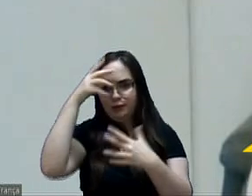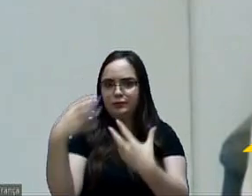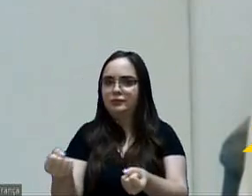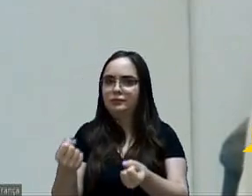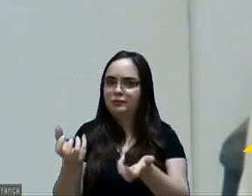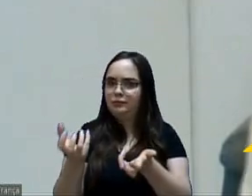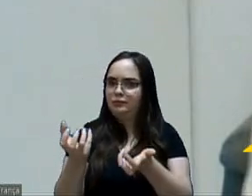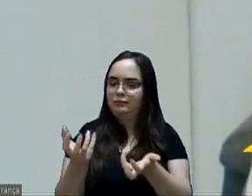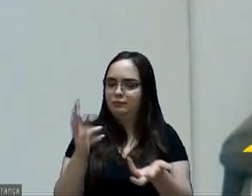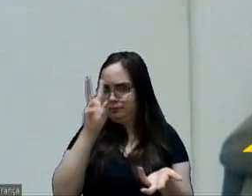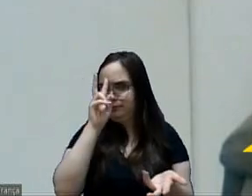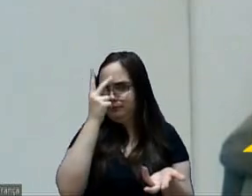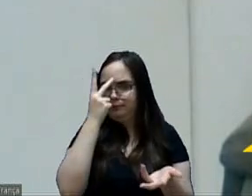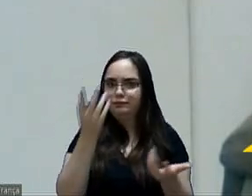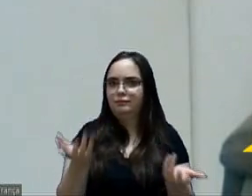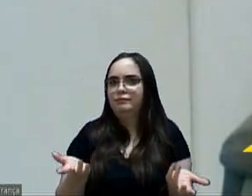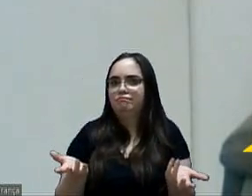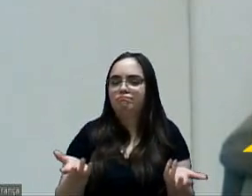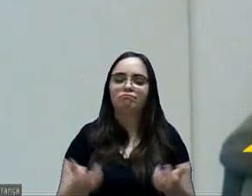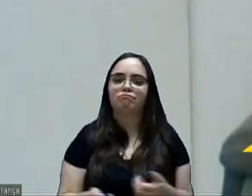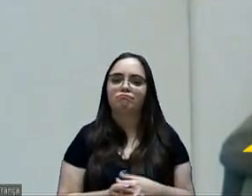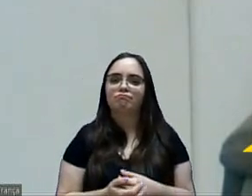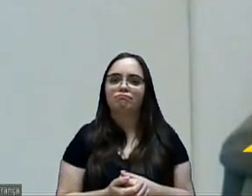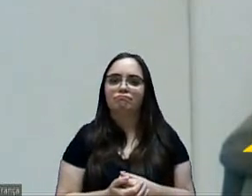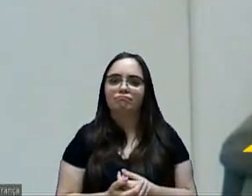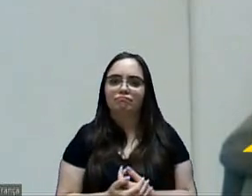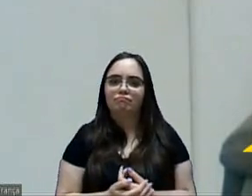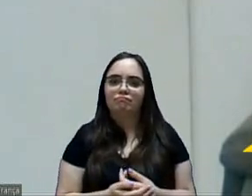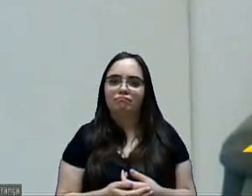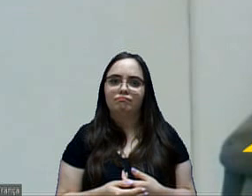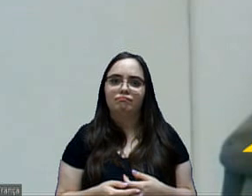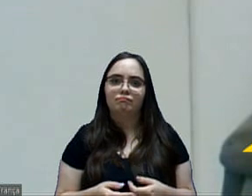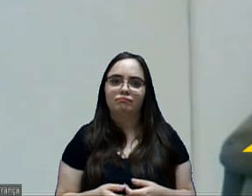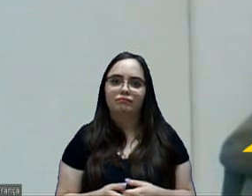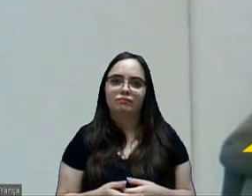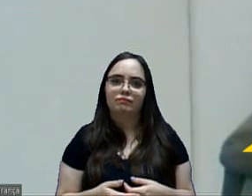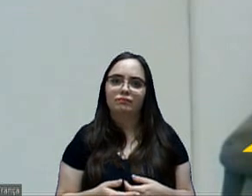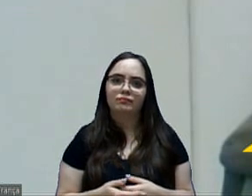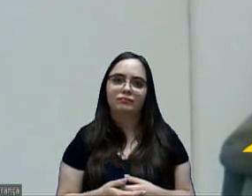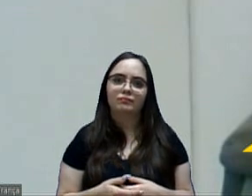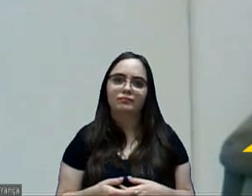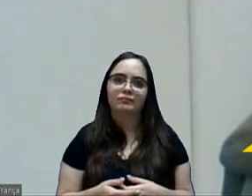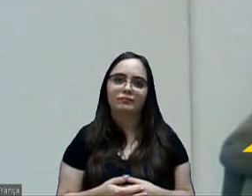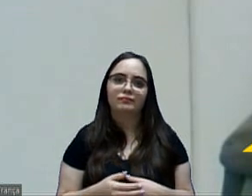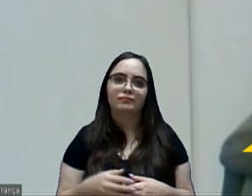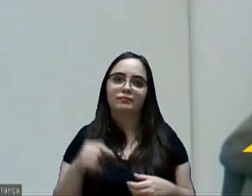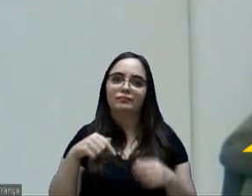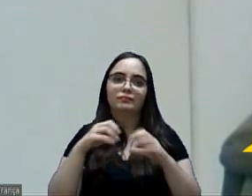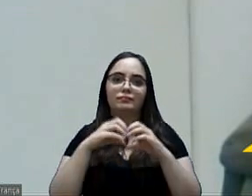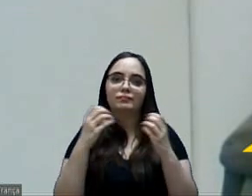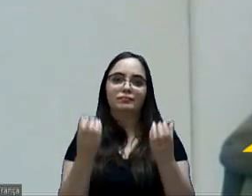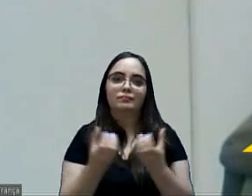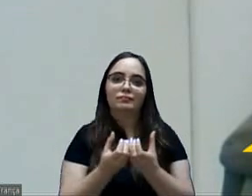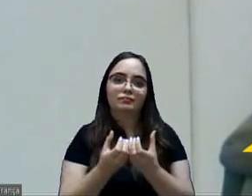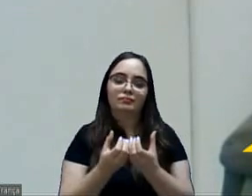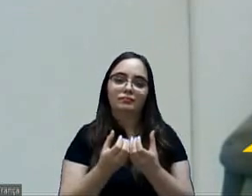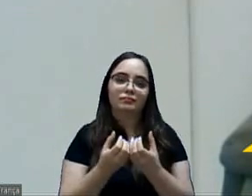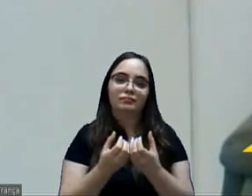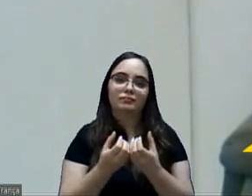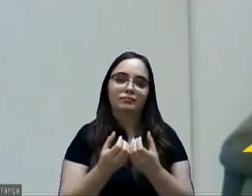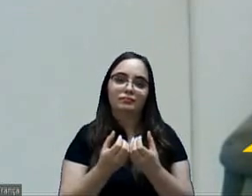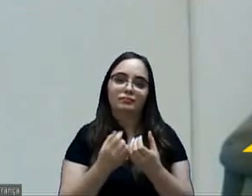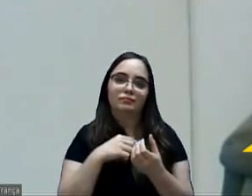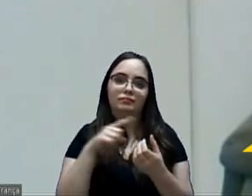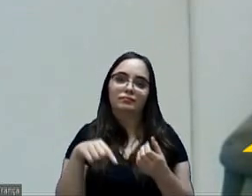outra colegas vereadores, outra conotação que eu posso dizer. Esta casa não deu o poder de tirar das costas